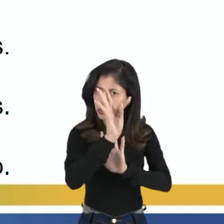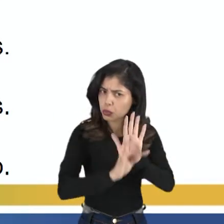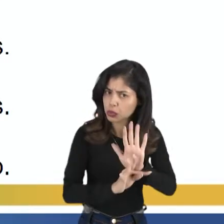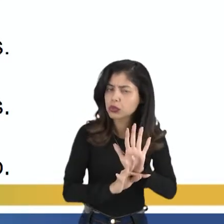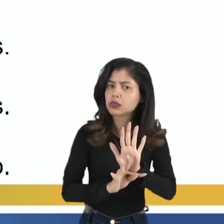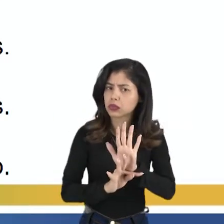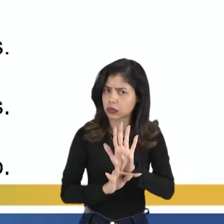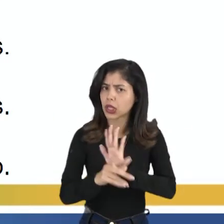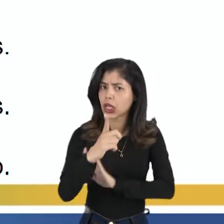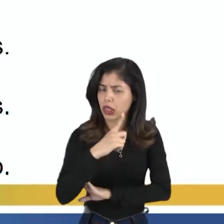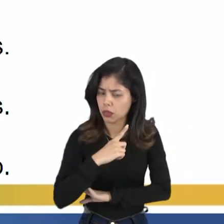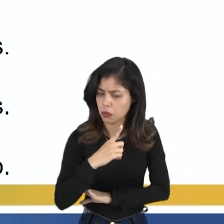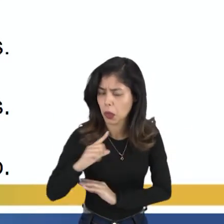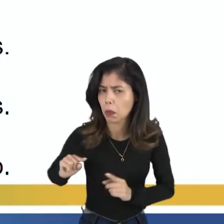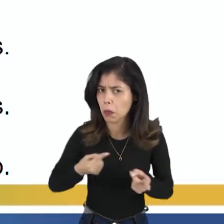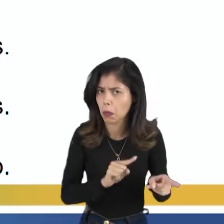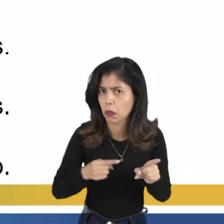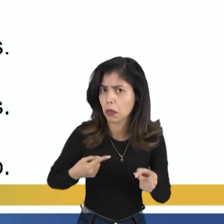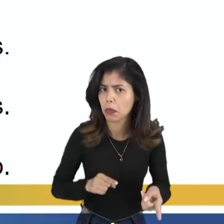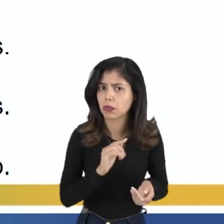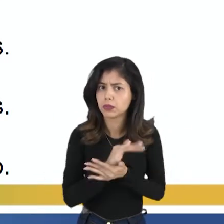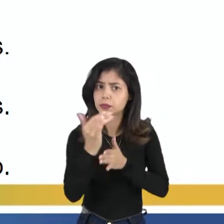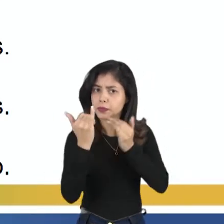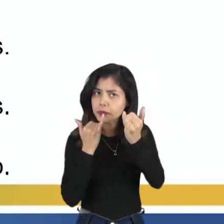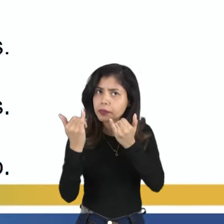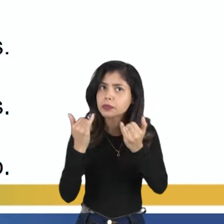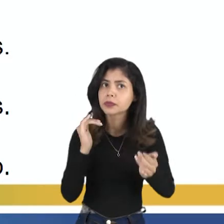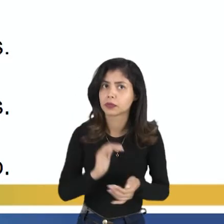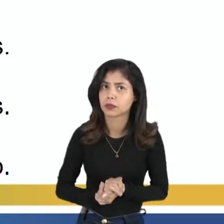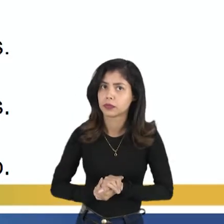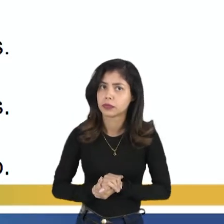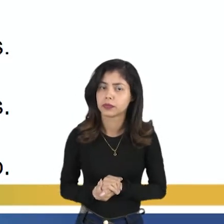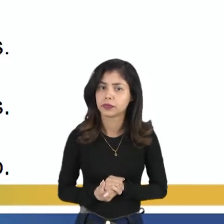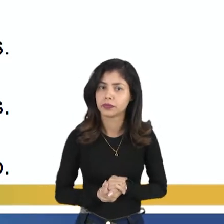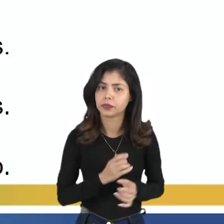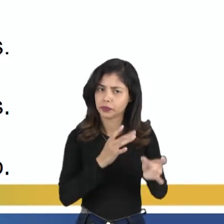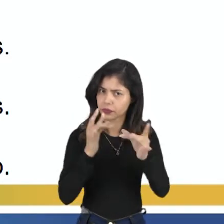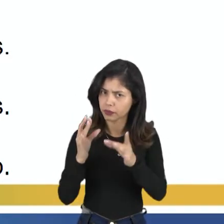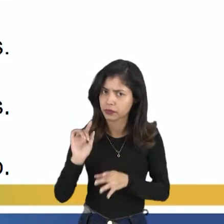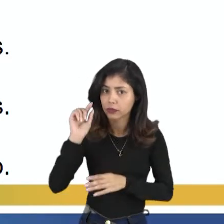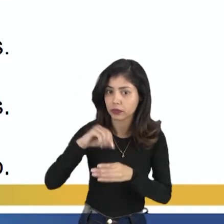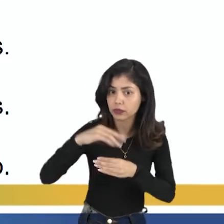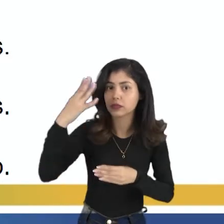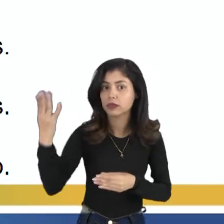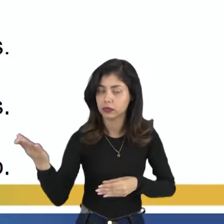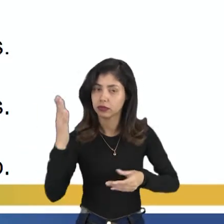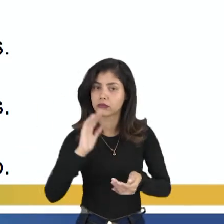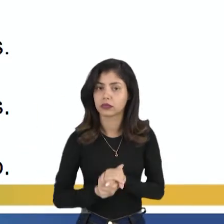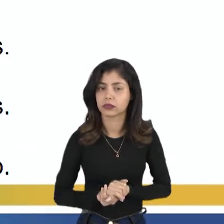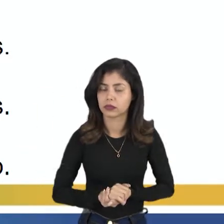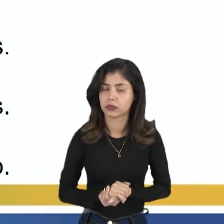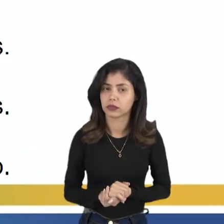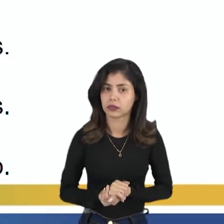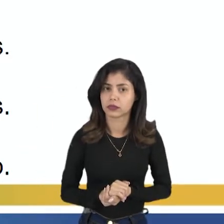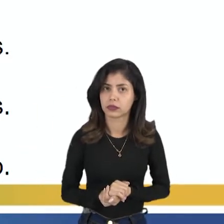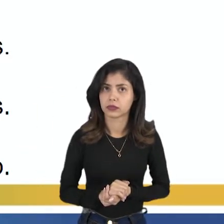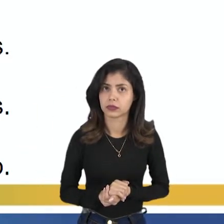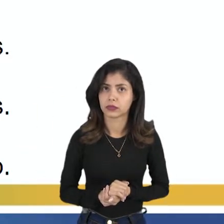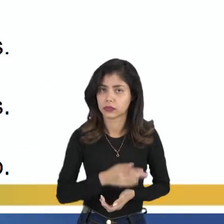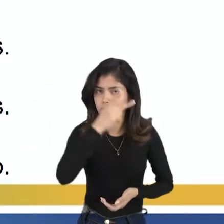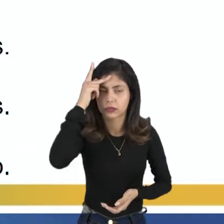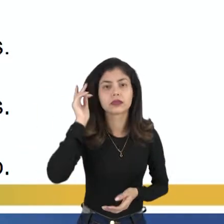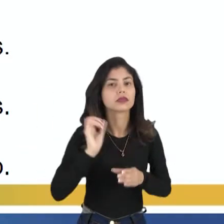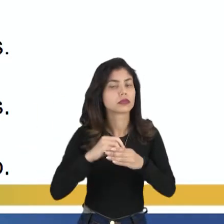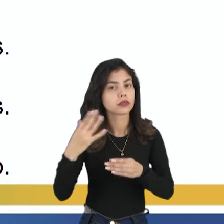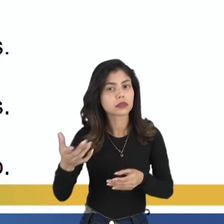momento, há a intenção do anúncio de vender para fora ou vender para